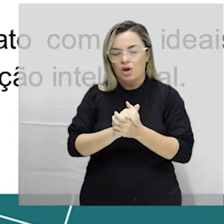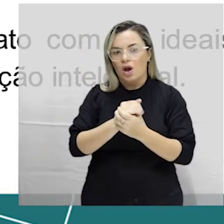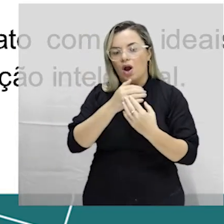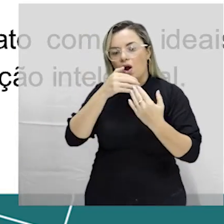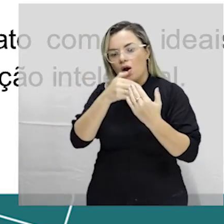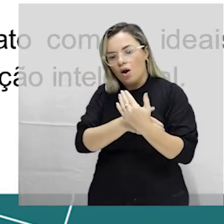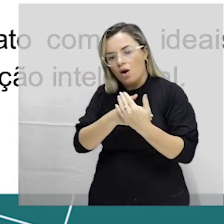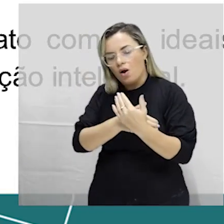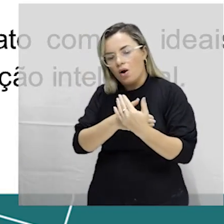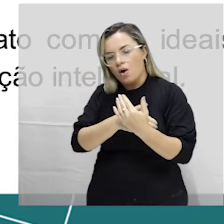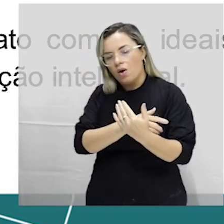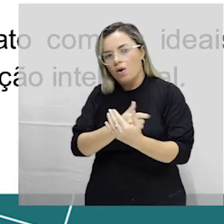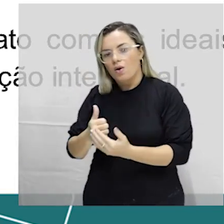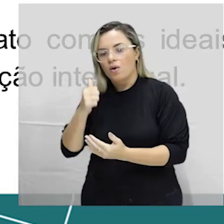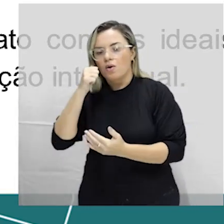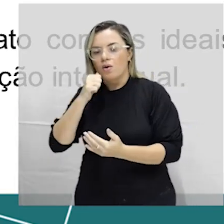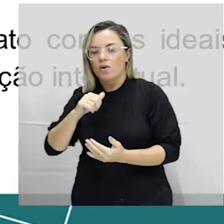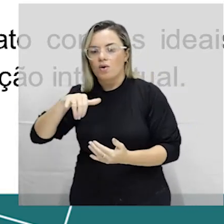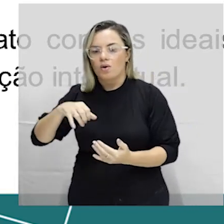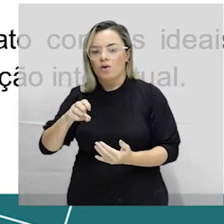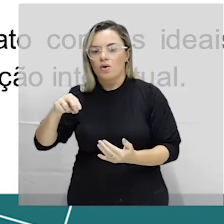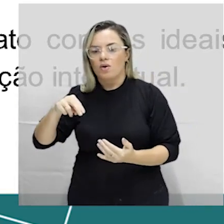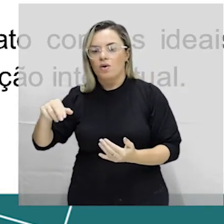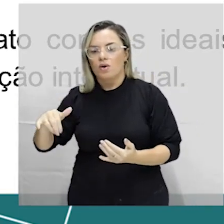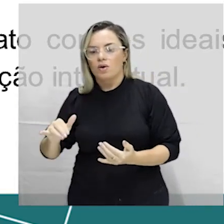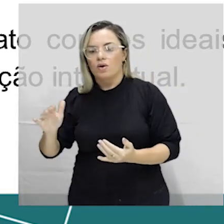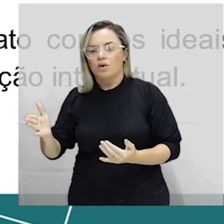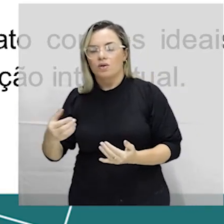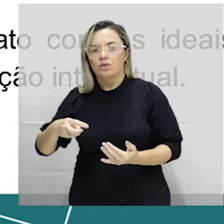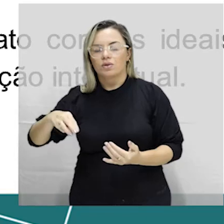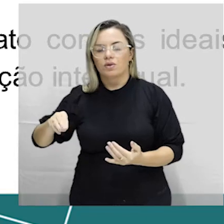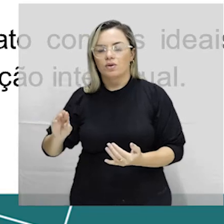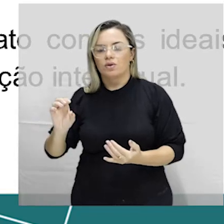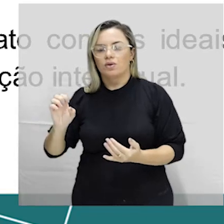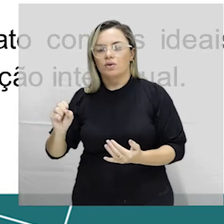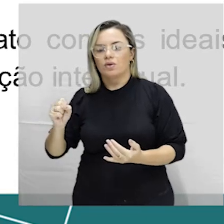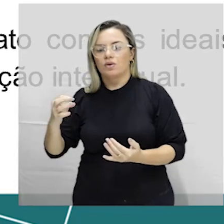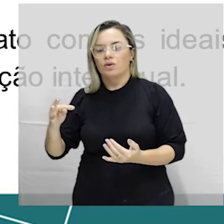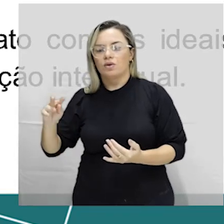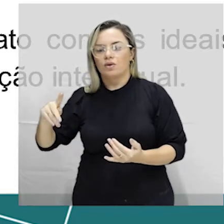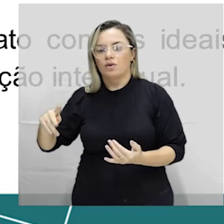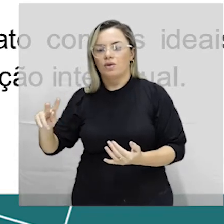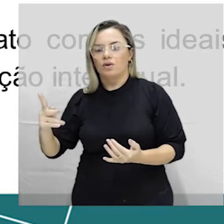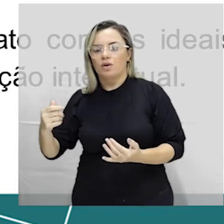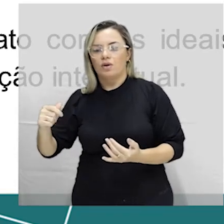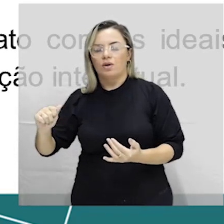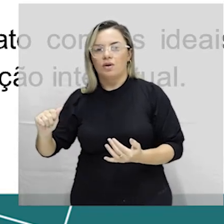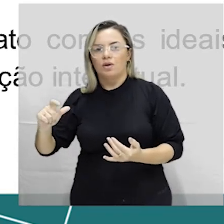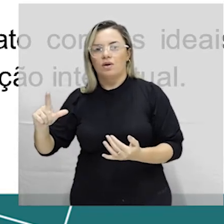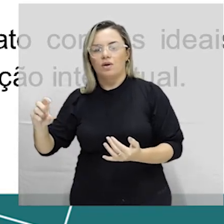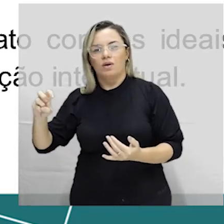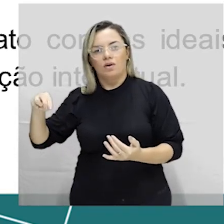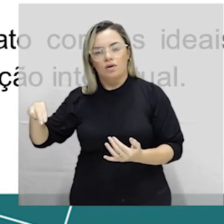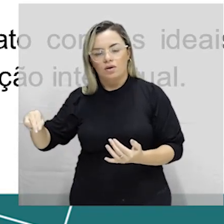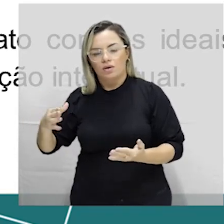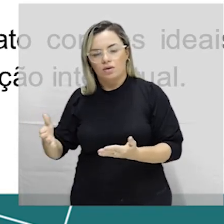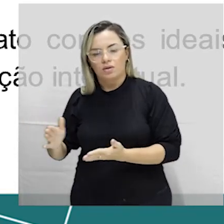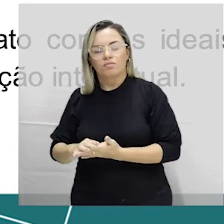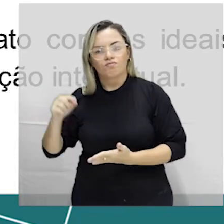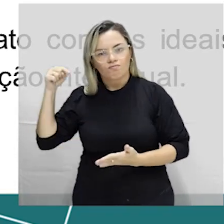com a sua esposa, Jenny von Westphalen, que é o nome da esposa do Marx. E nesse mesmo